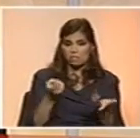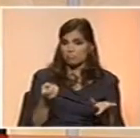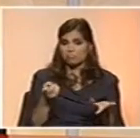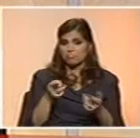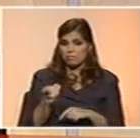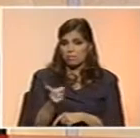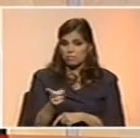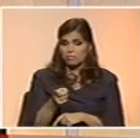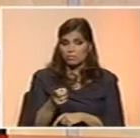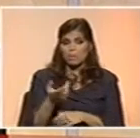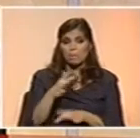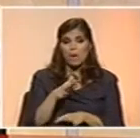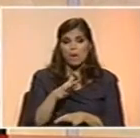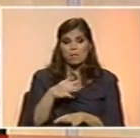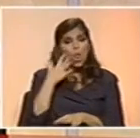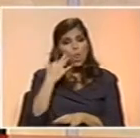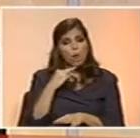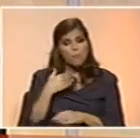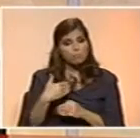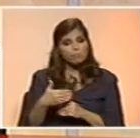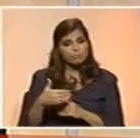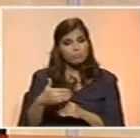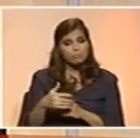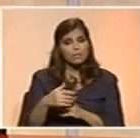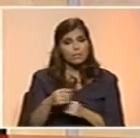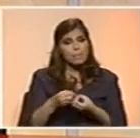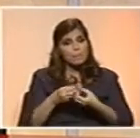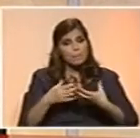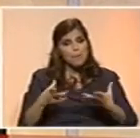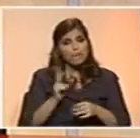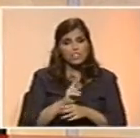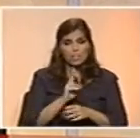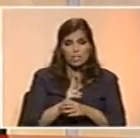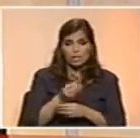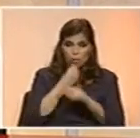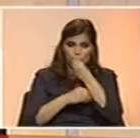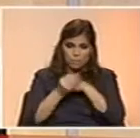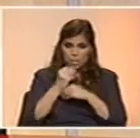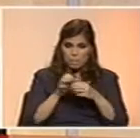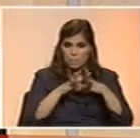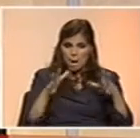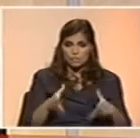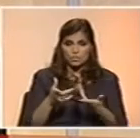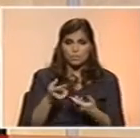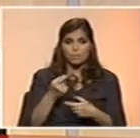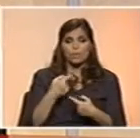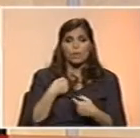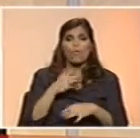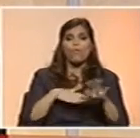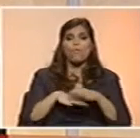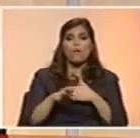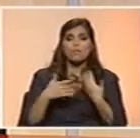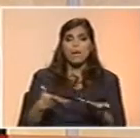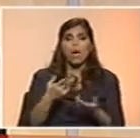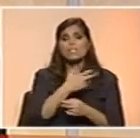falta disso. Agora, tendencialmente irei aumentar a minha dieta vegetariana, também não a faço, se calhar já